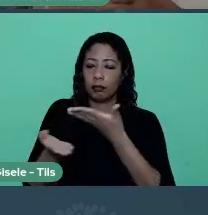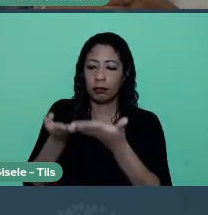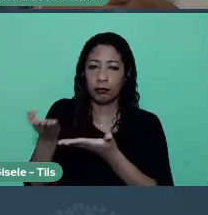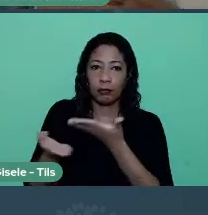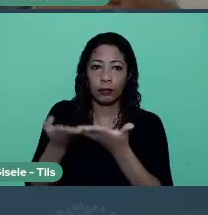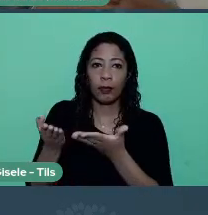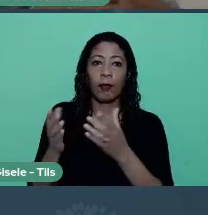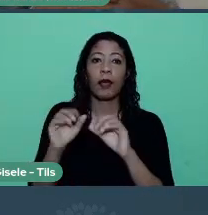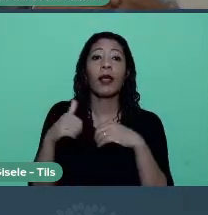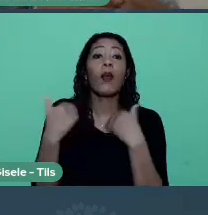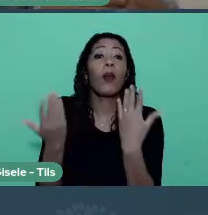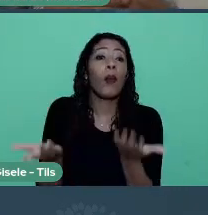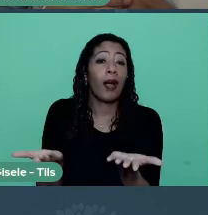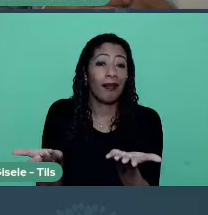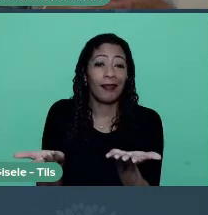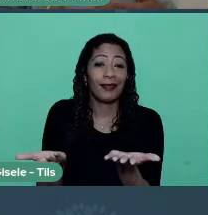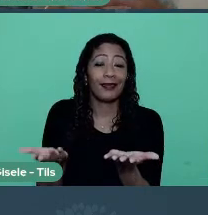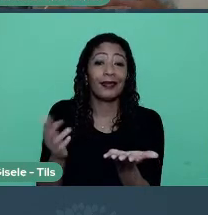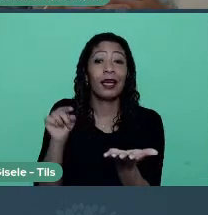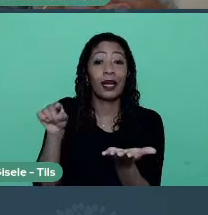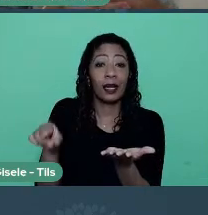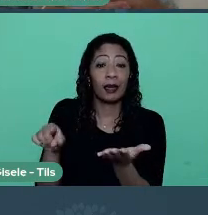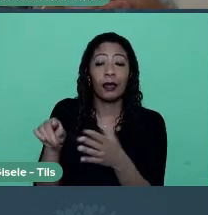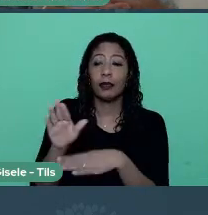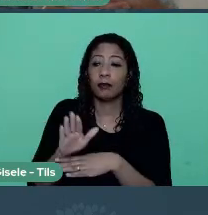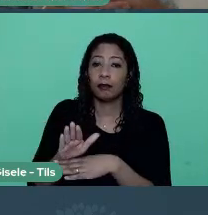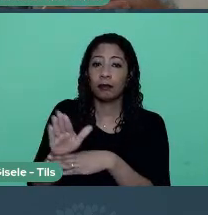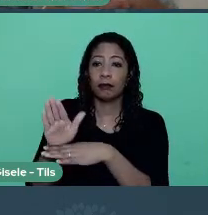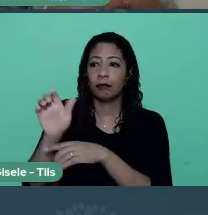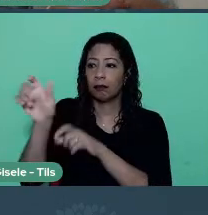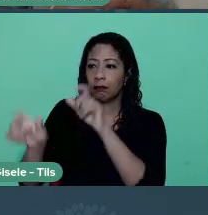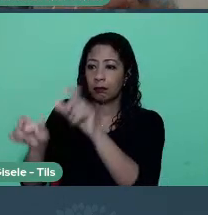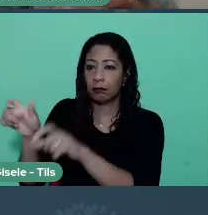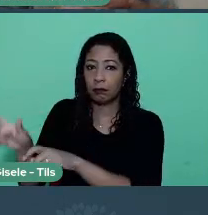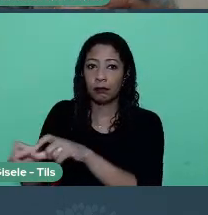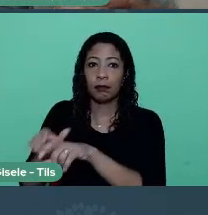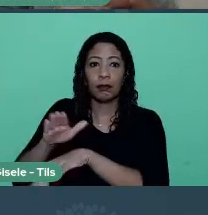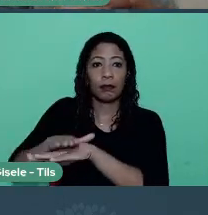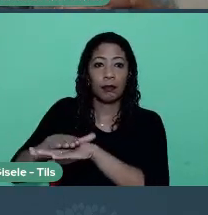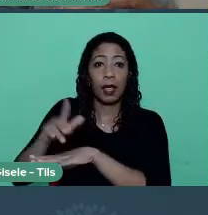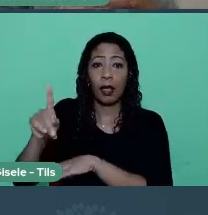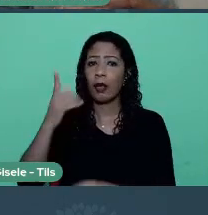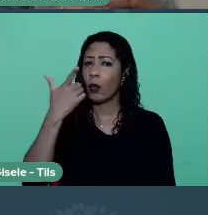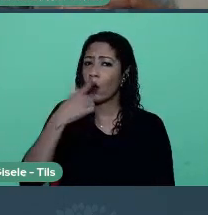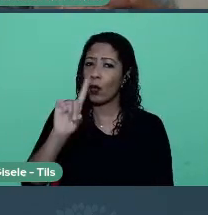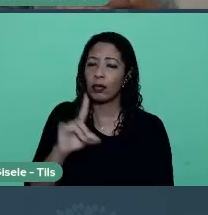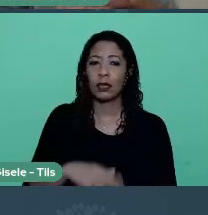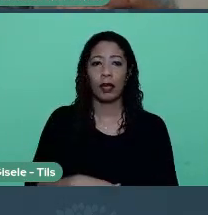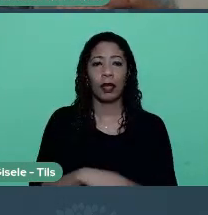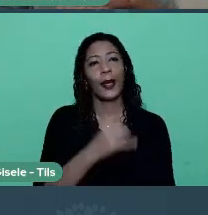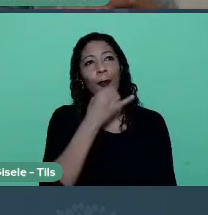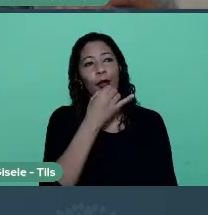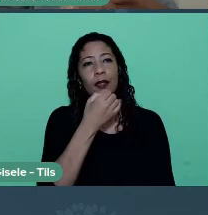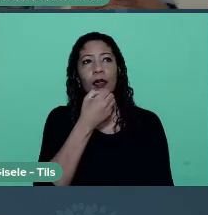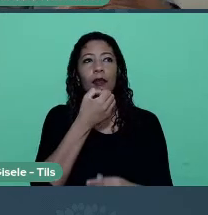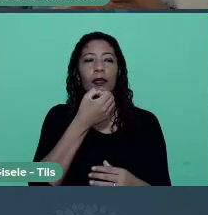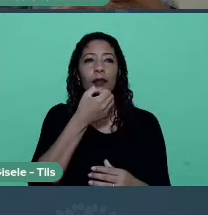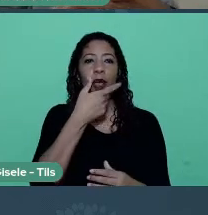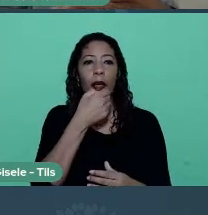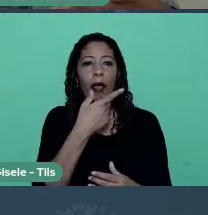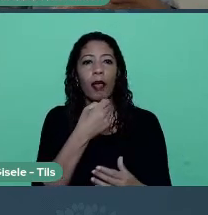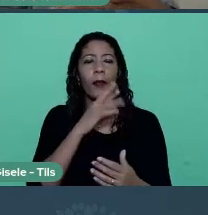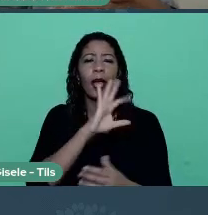é aquele que o indivíduo tem condições de realizar. Não adianta prescrever um medicamento